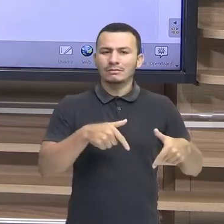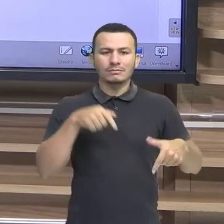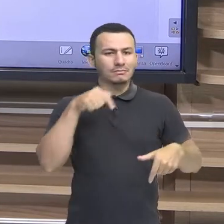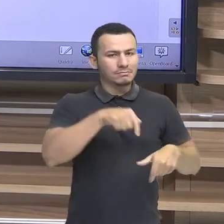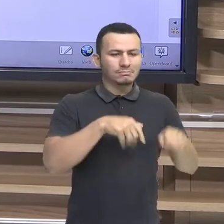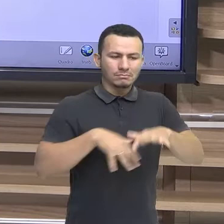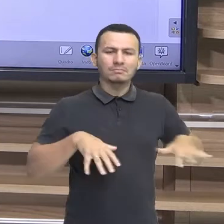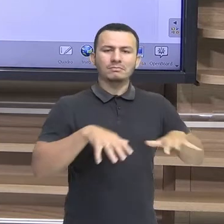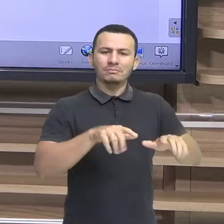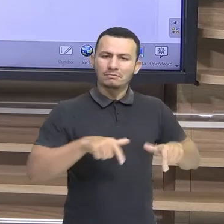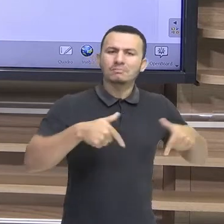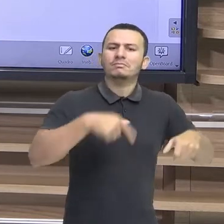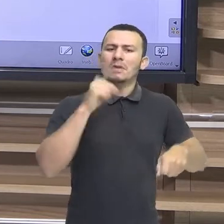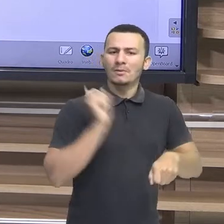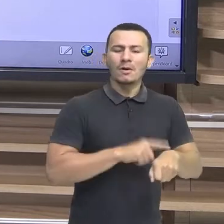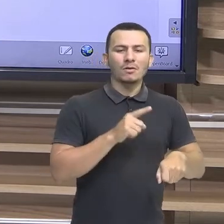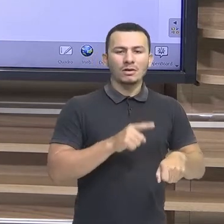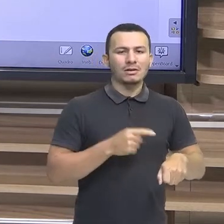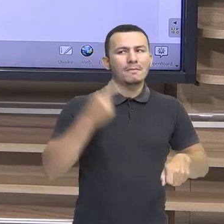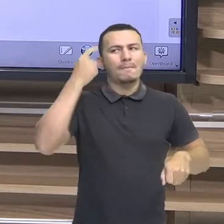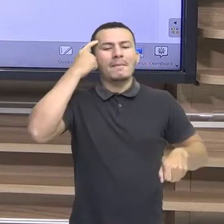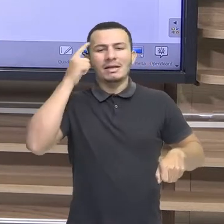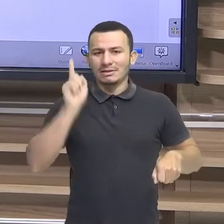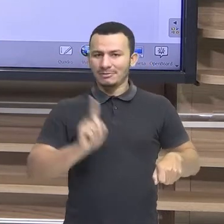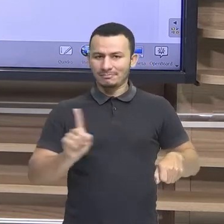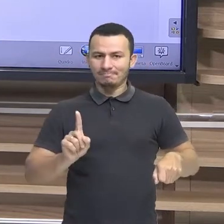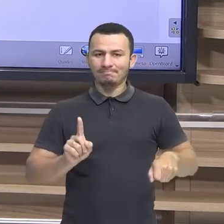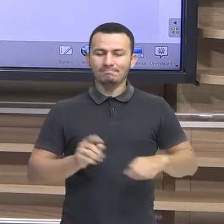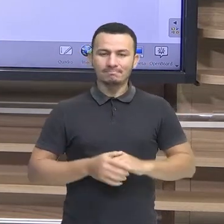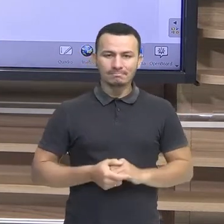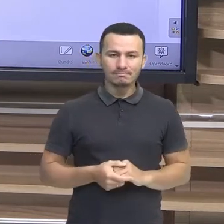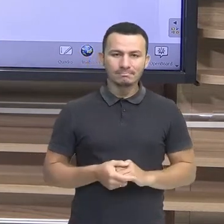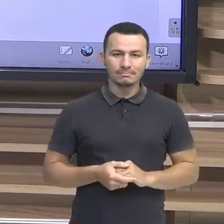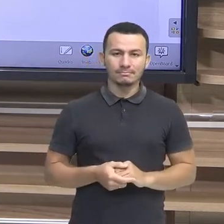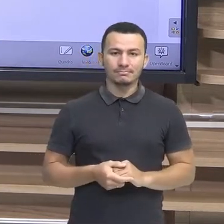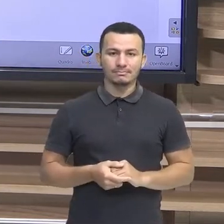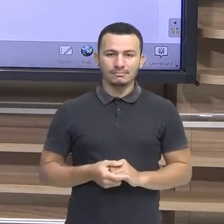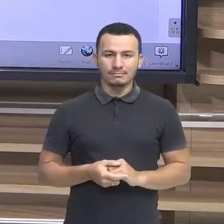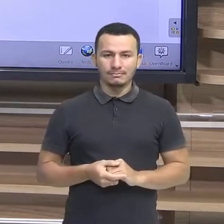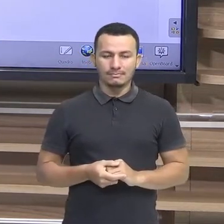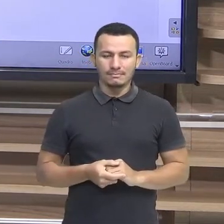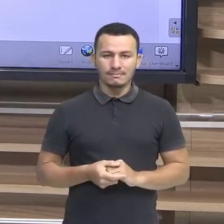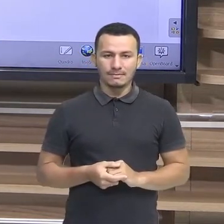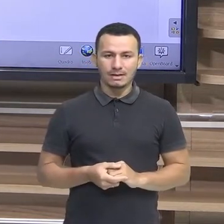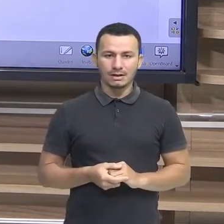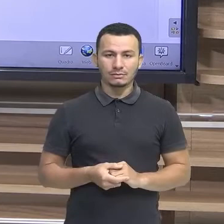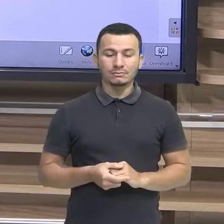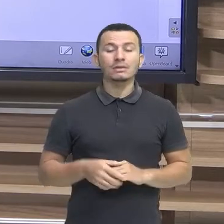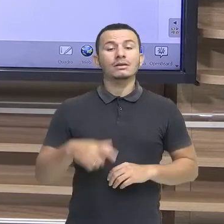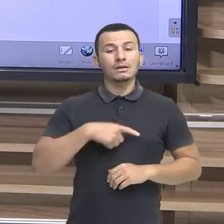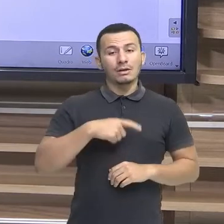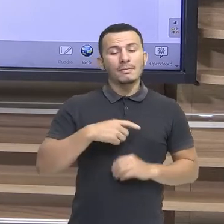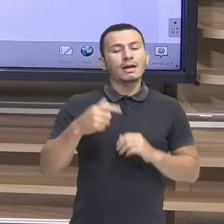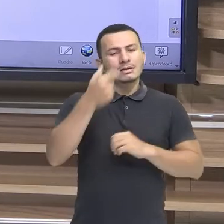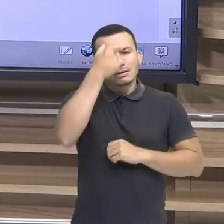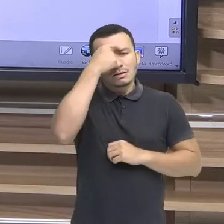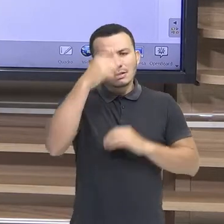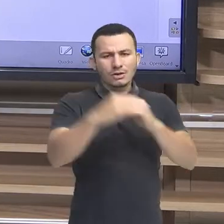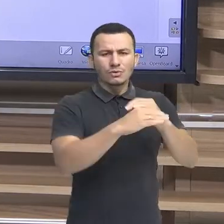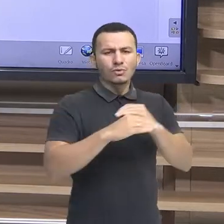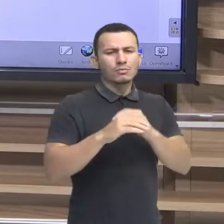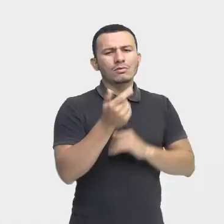dos impulsos, né, dos instintos. Tá certo? Outra característica também